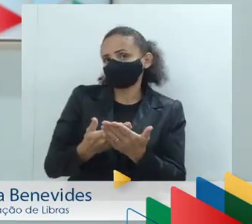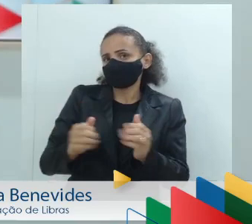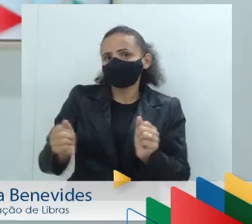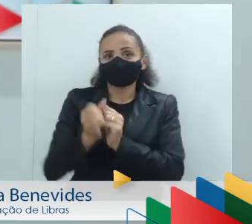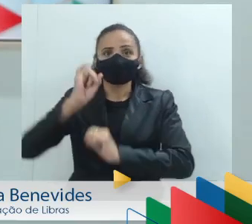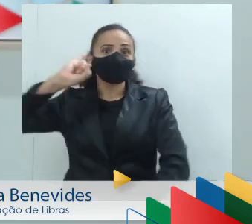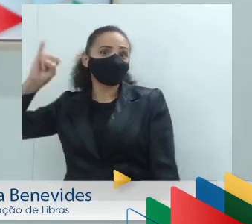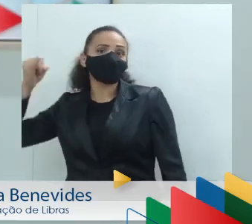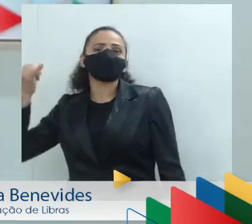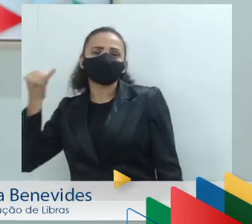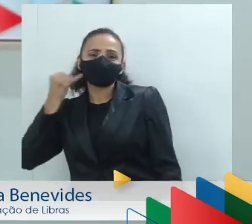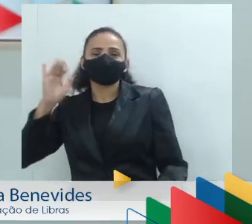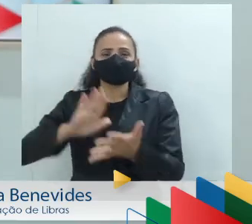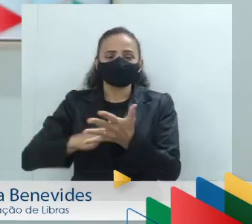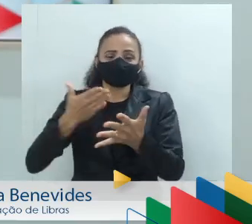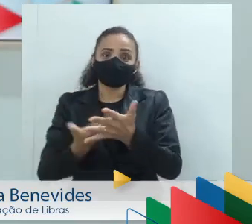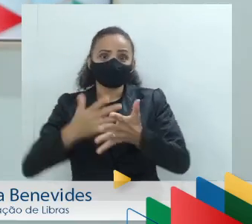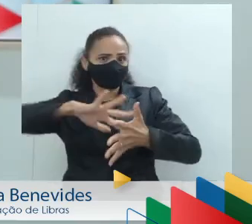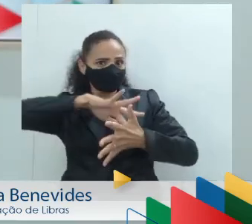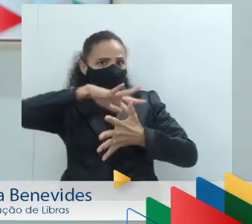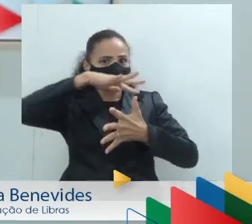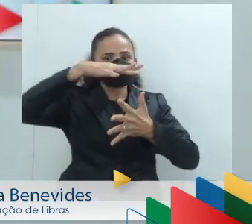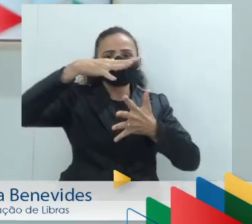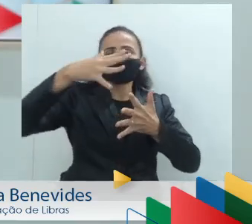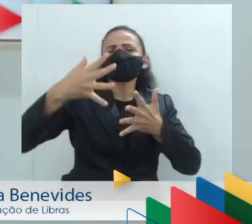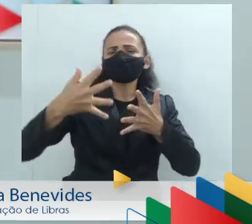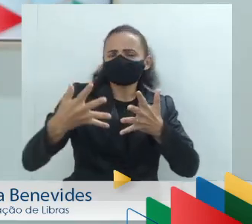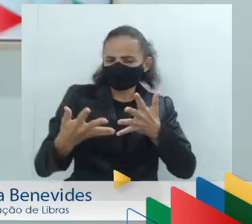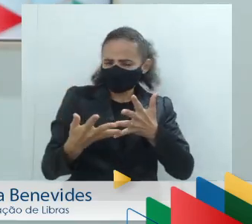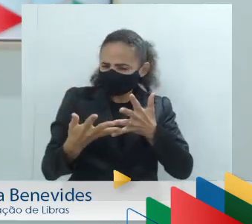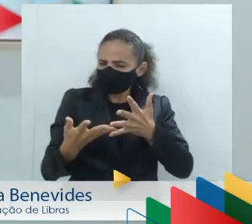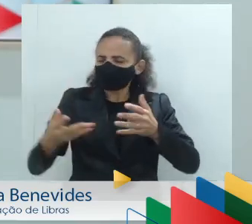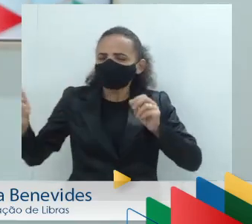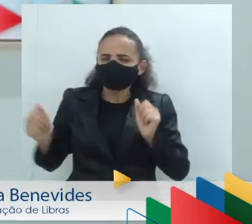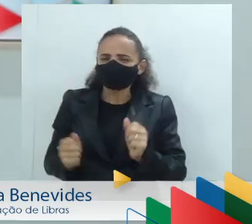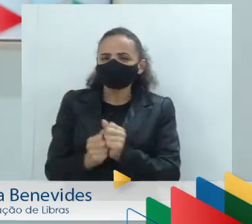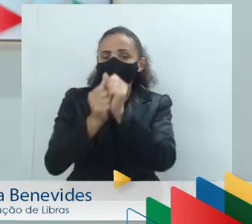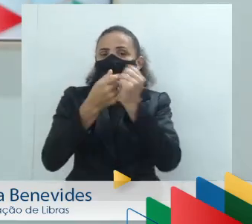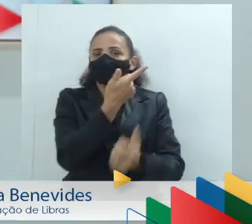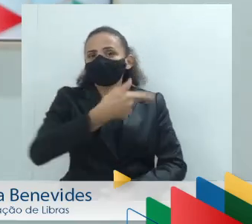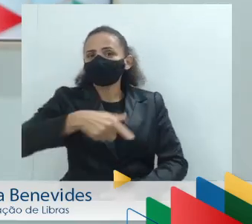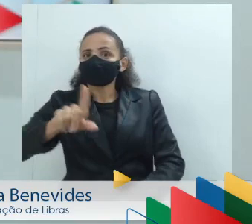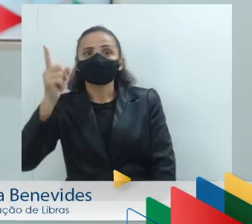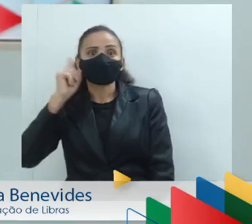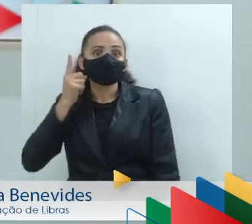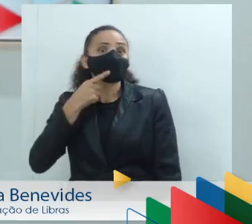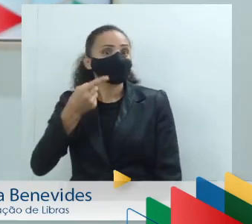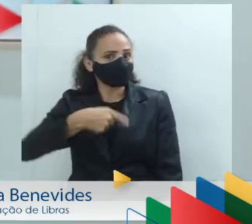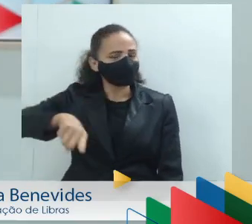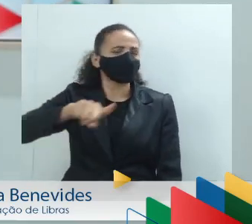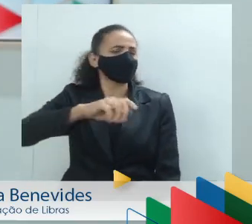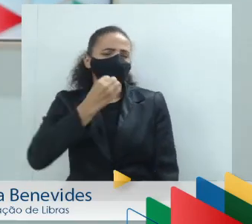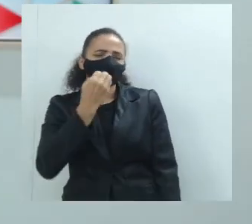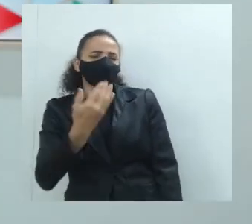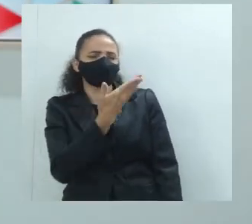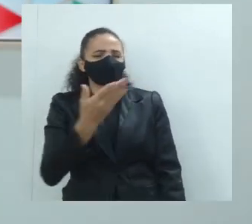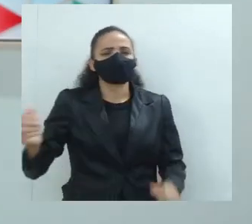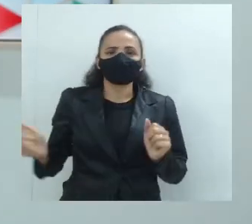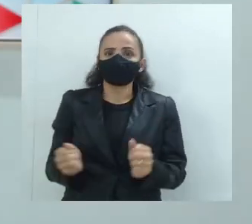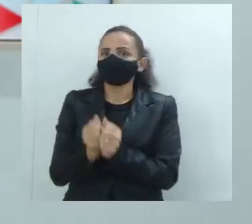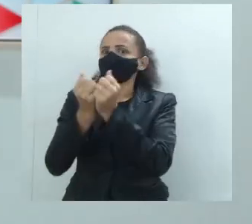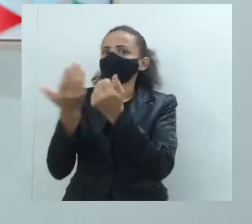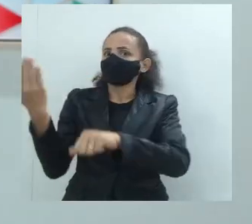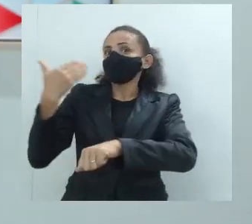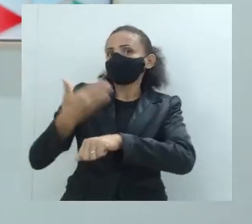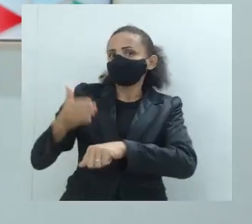a Josélia, fazendo aí a nossa transição de comunicação e, claro, na parte técnica